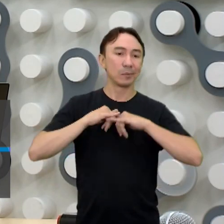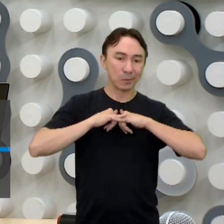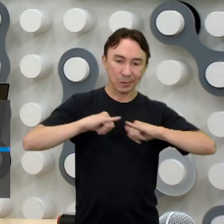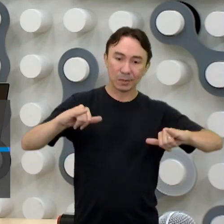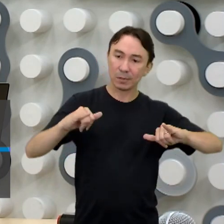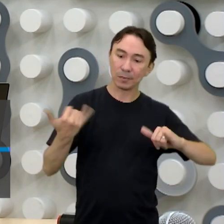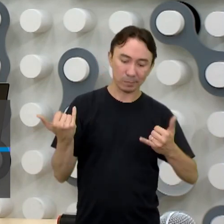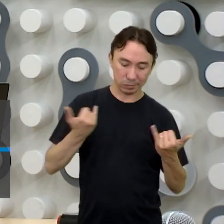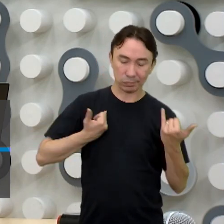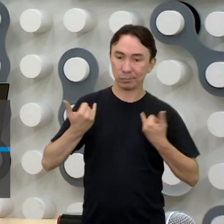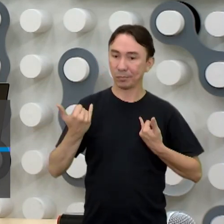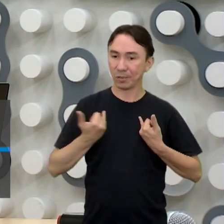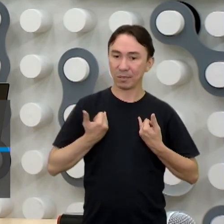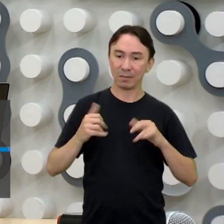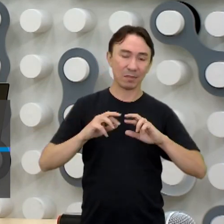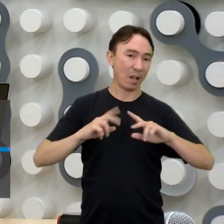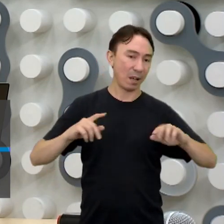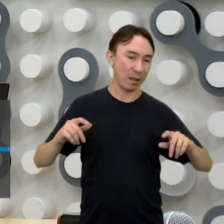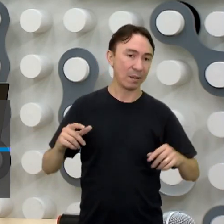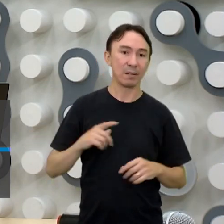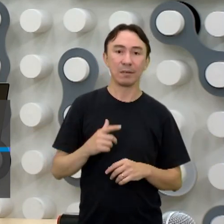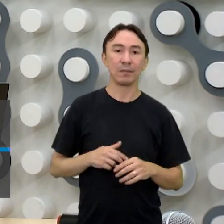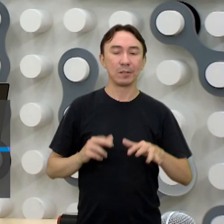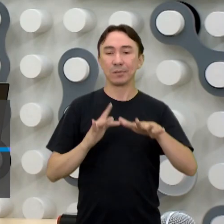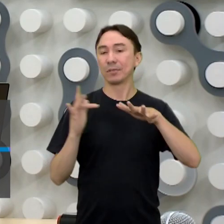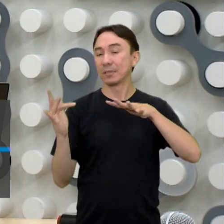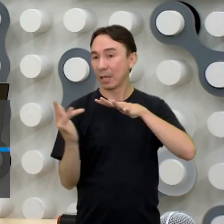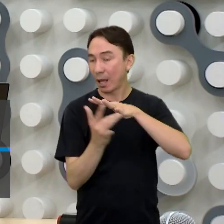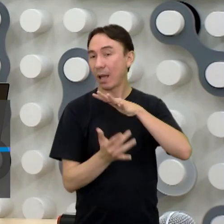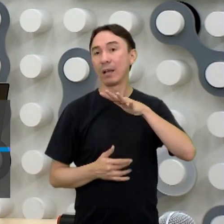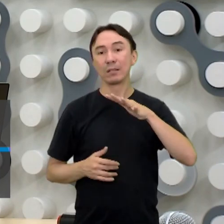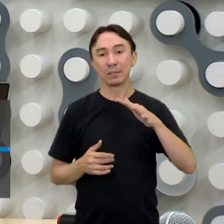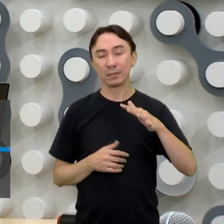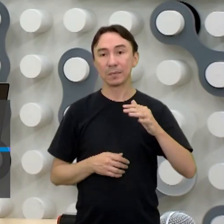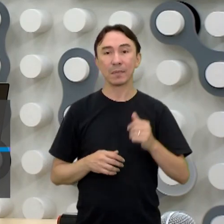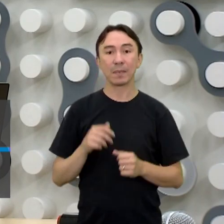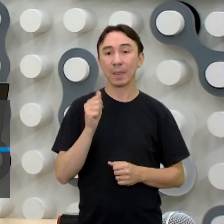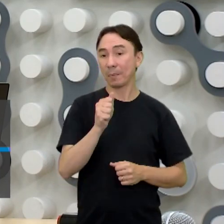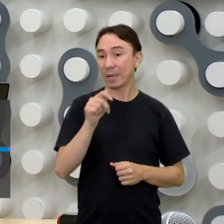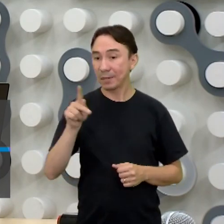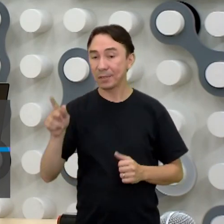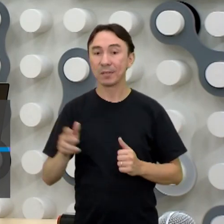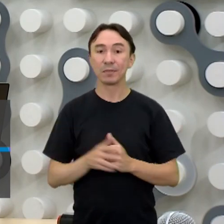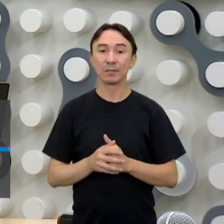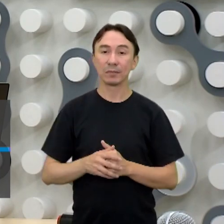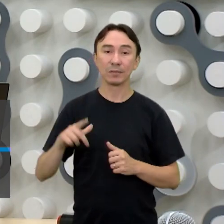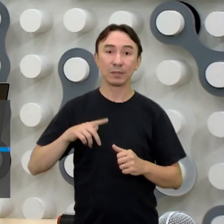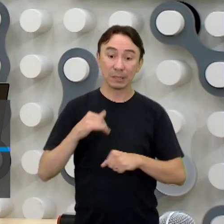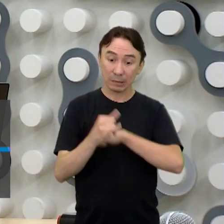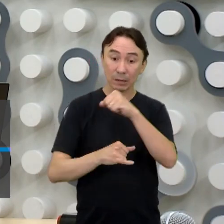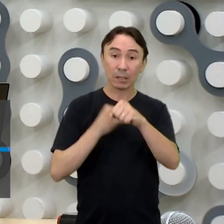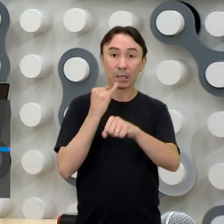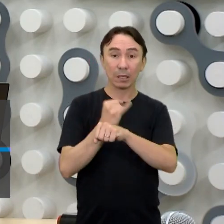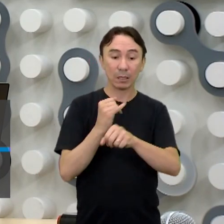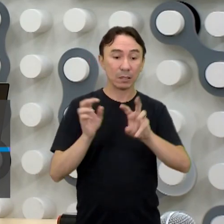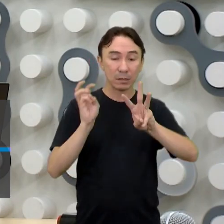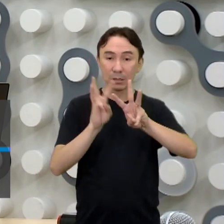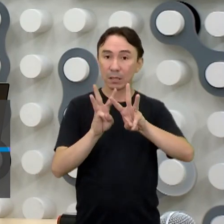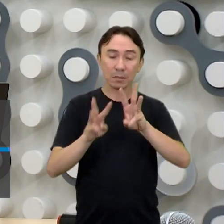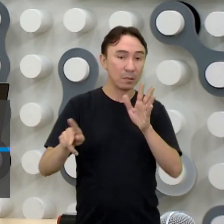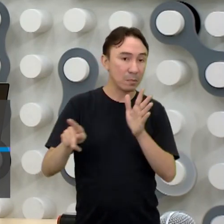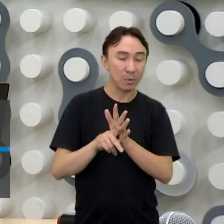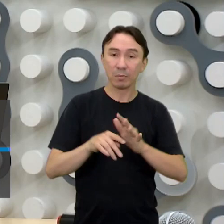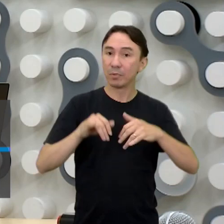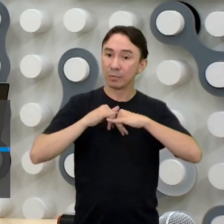através de ferramentas digitais, aplicativos, sites de notícia, ou seja, você